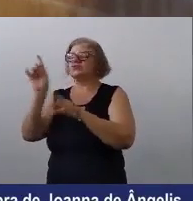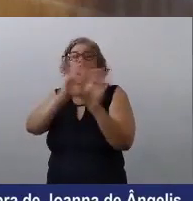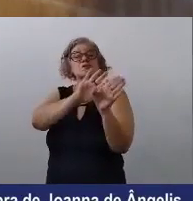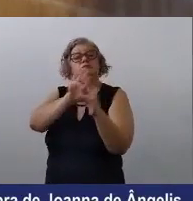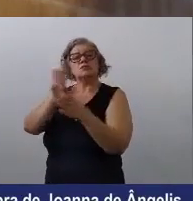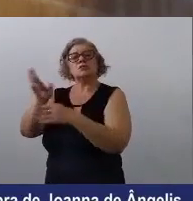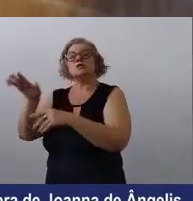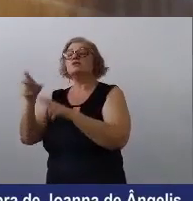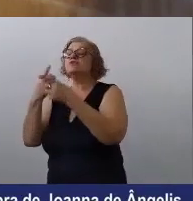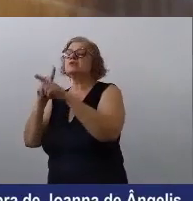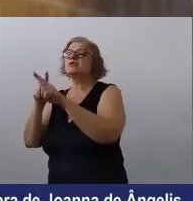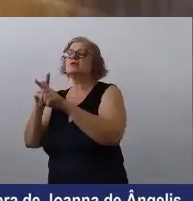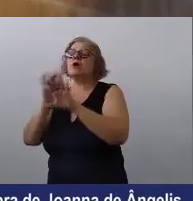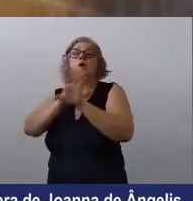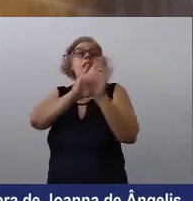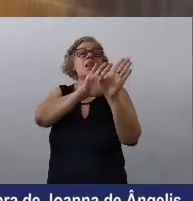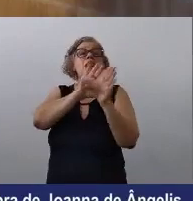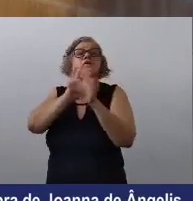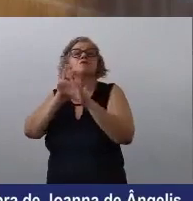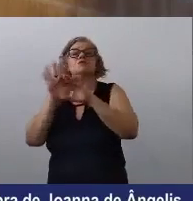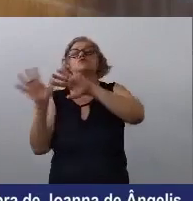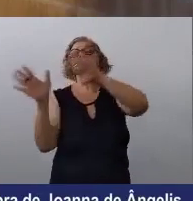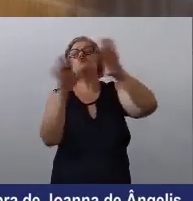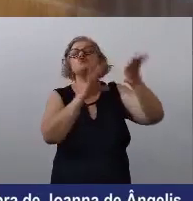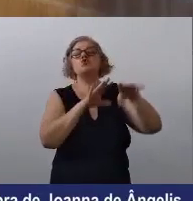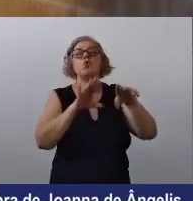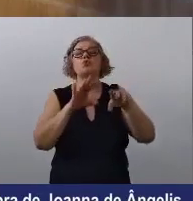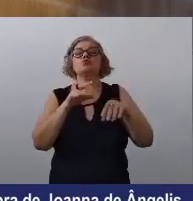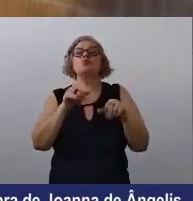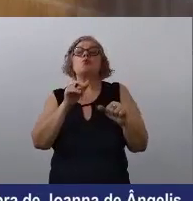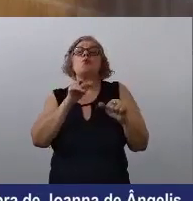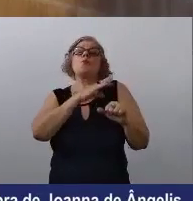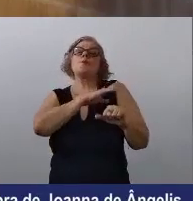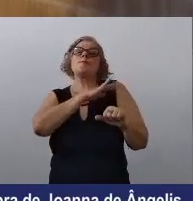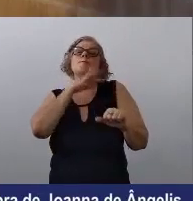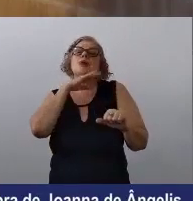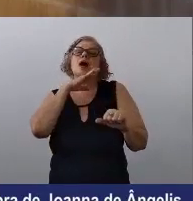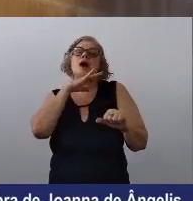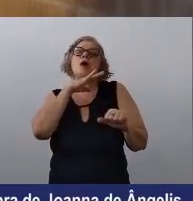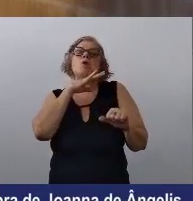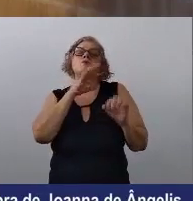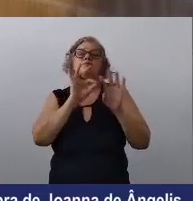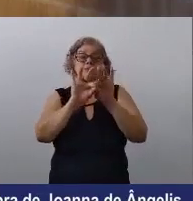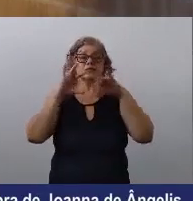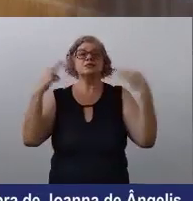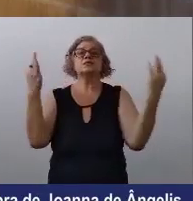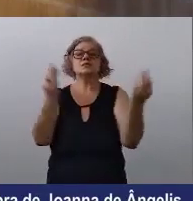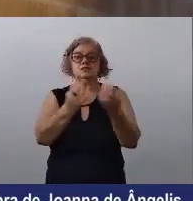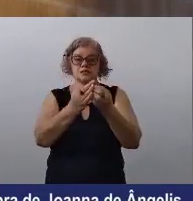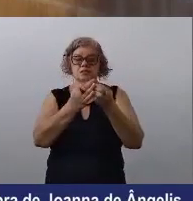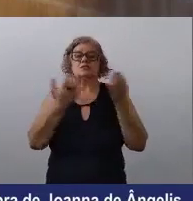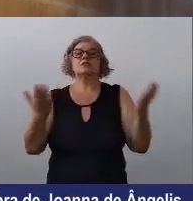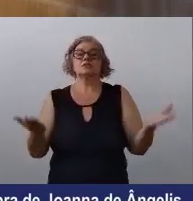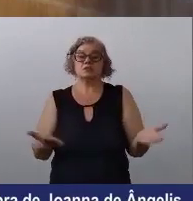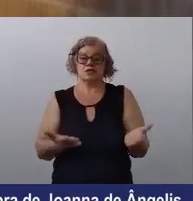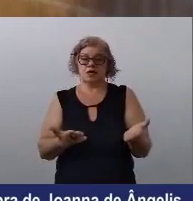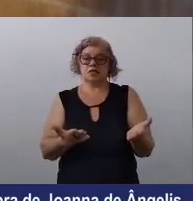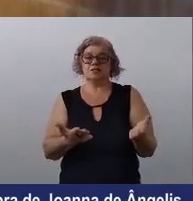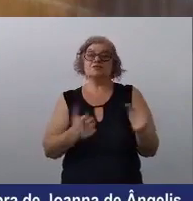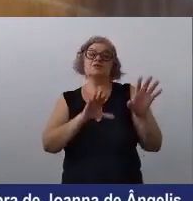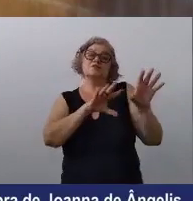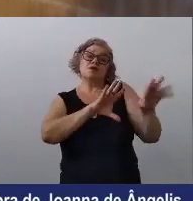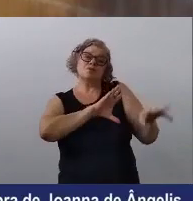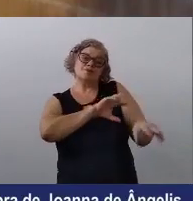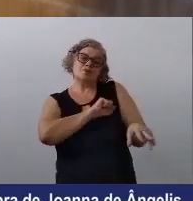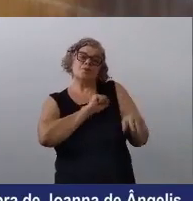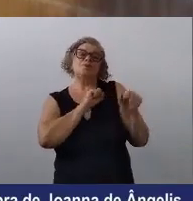em tentação, mas livrai-nos de todo o mal, que assim seja. E neste instante,